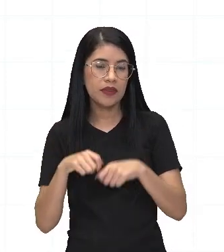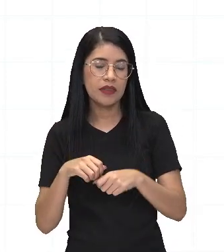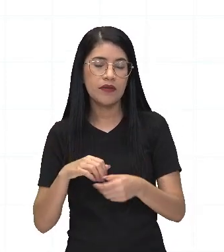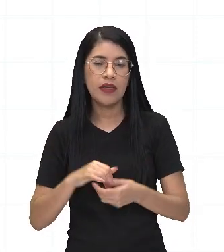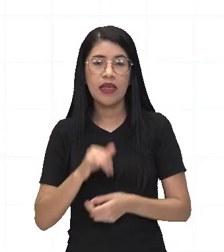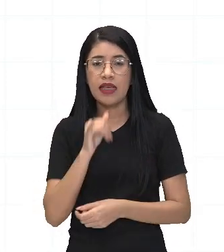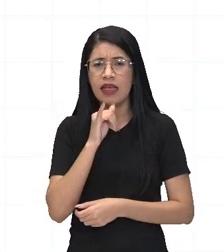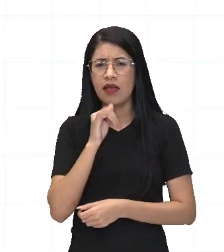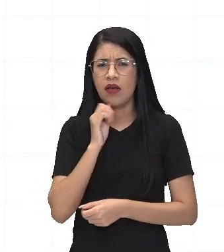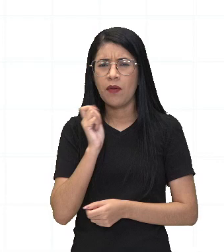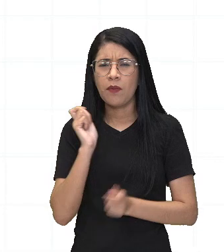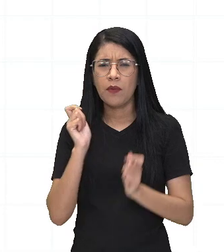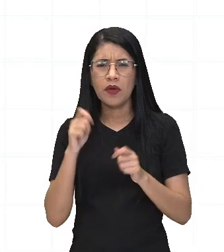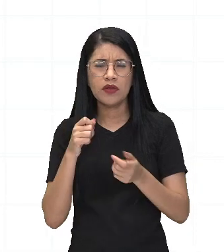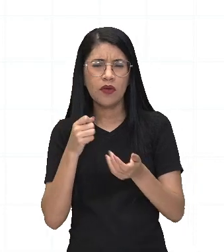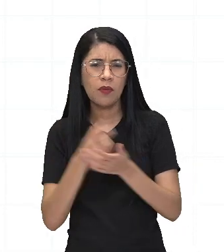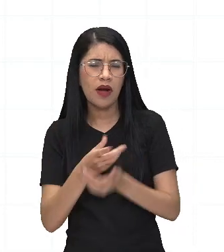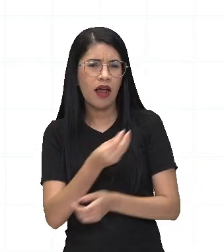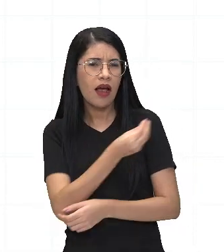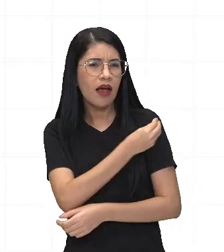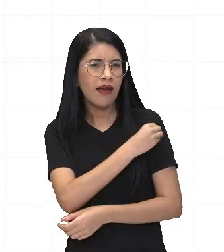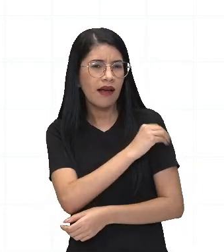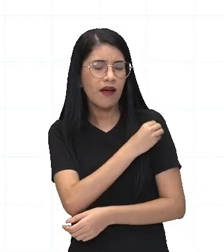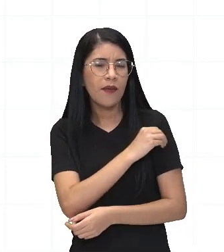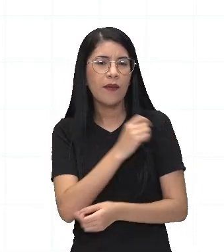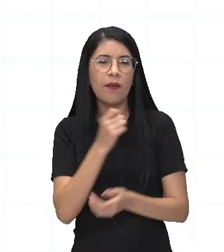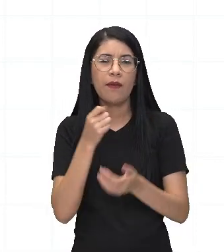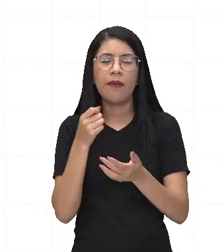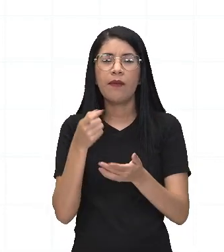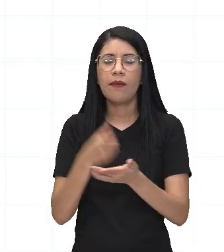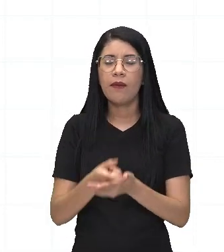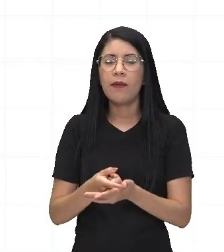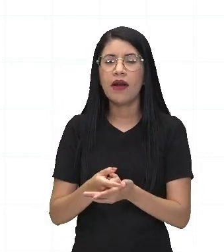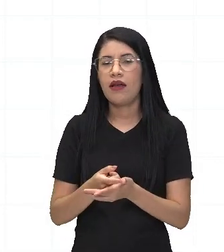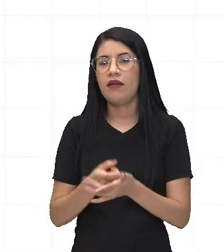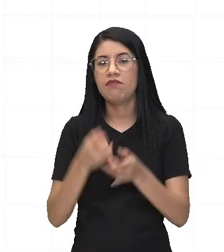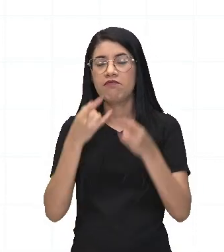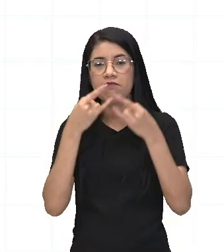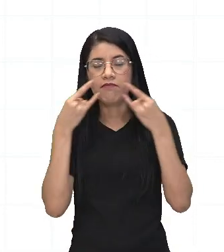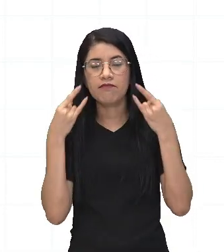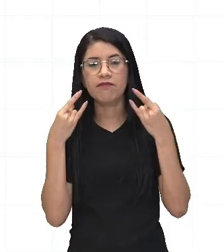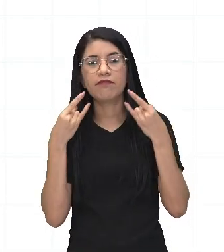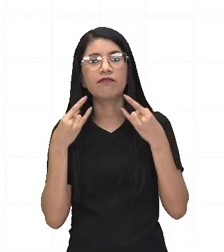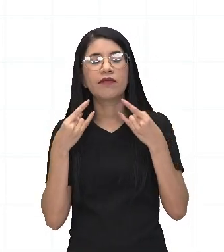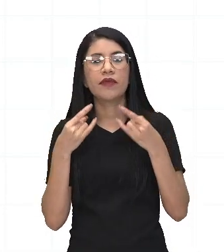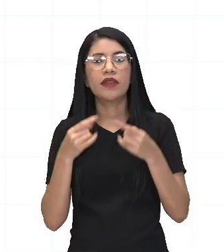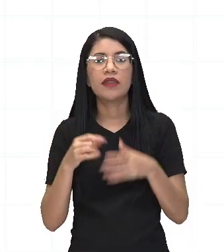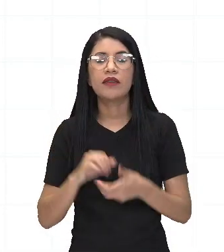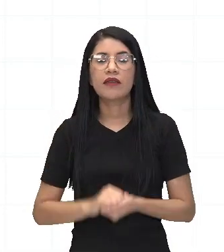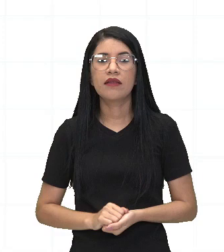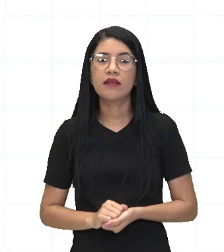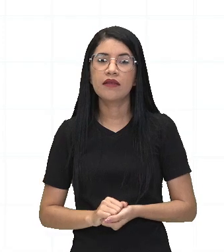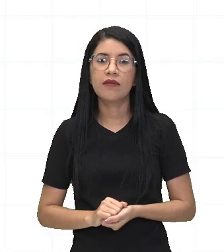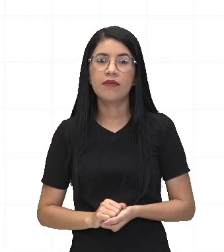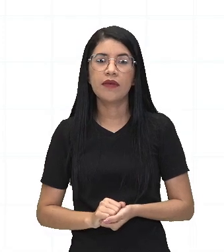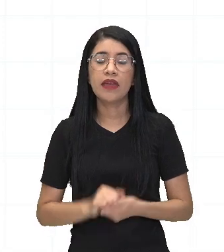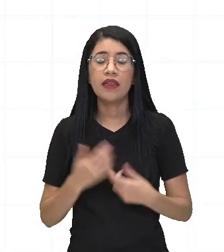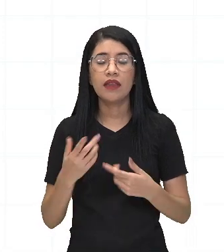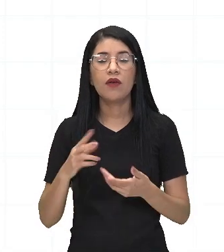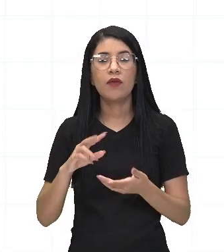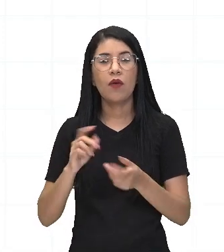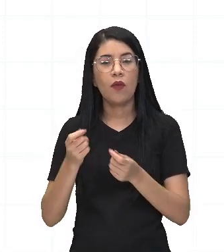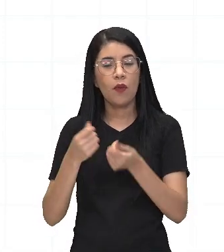comprar álcool em gel? Será se a gente consegue comprar máscaras? Então, aspectos